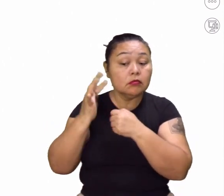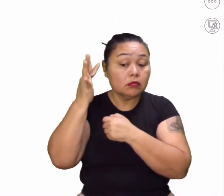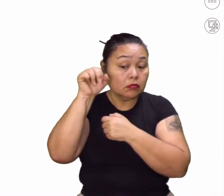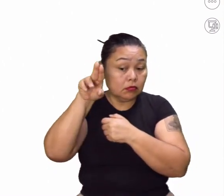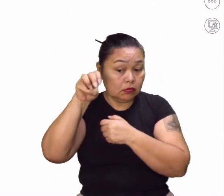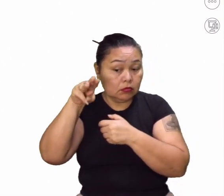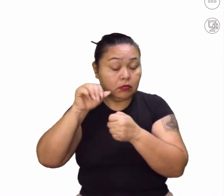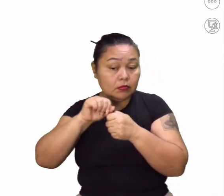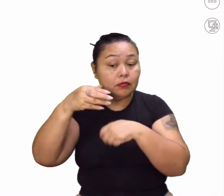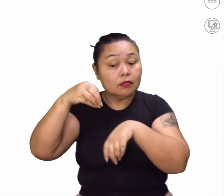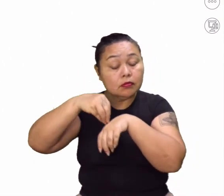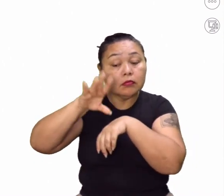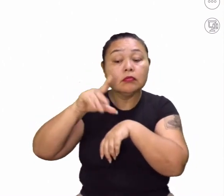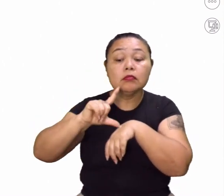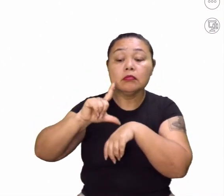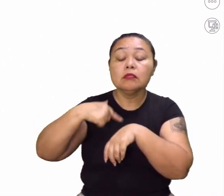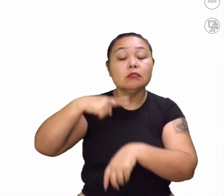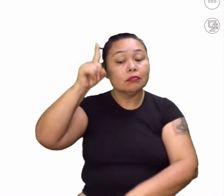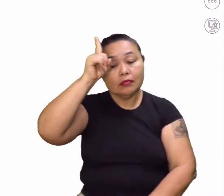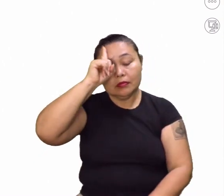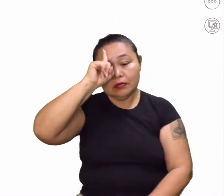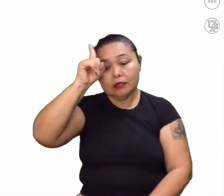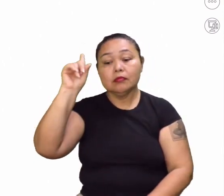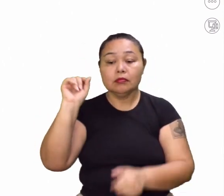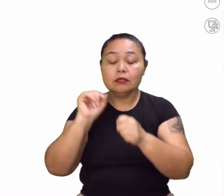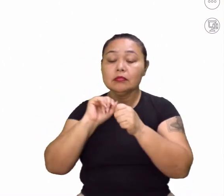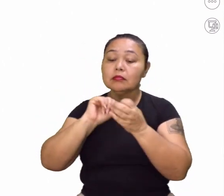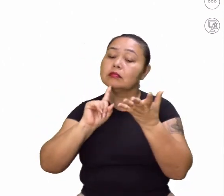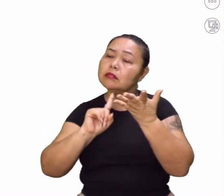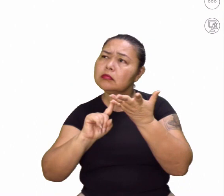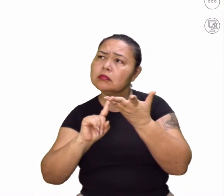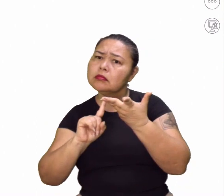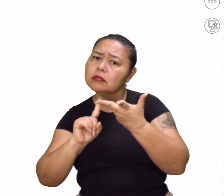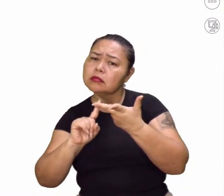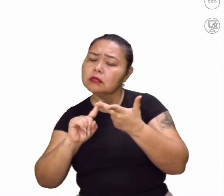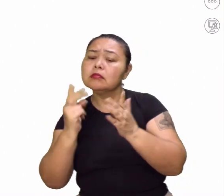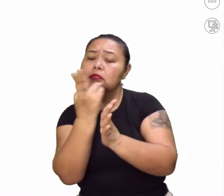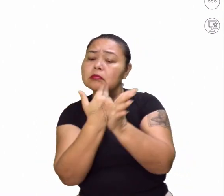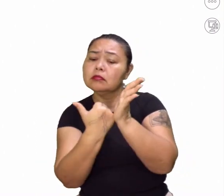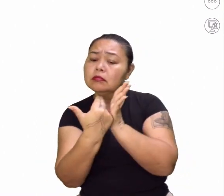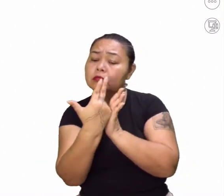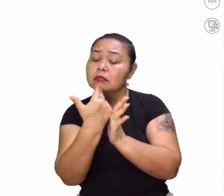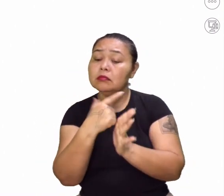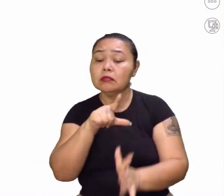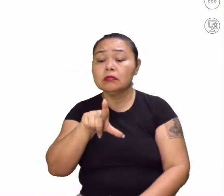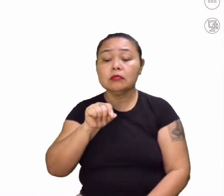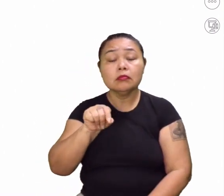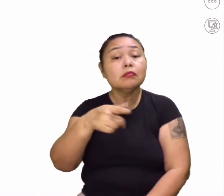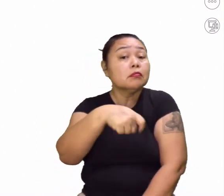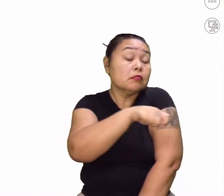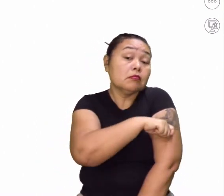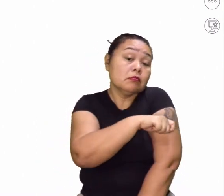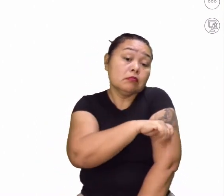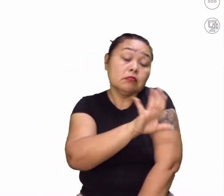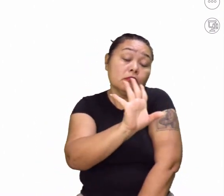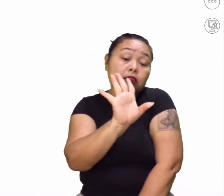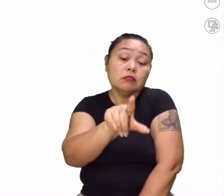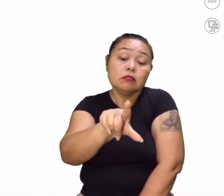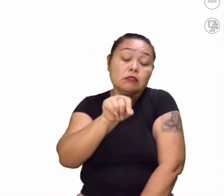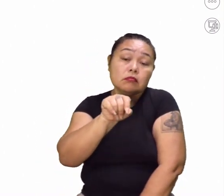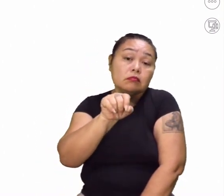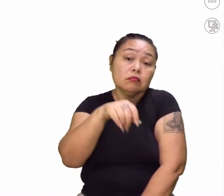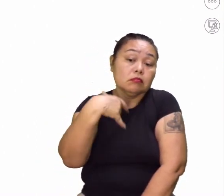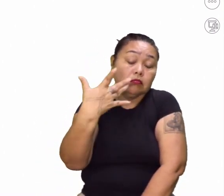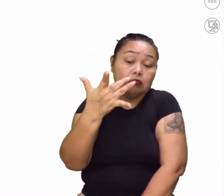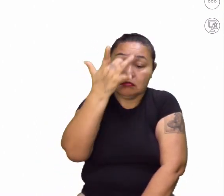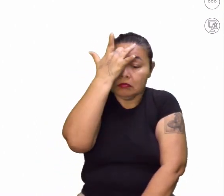né? O macete. Mas eu, no dia a dia, eu faço manualmente. Eu prefiro desenhar. Então, o aluno ele vai decidir essa